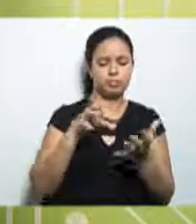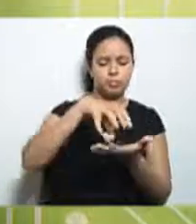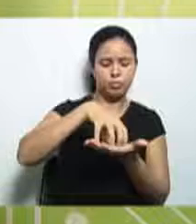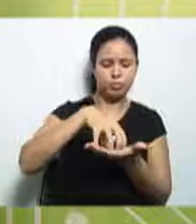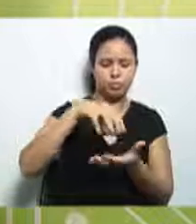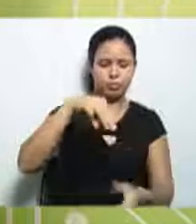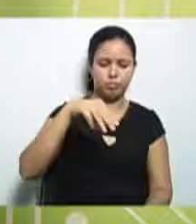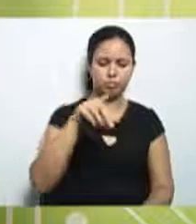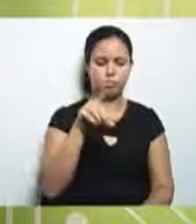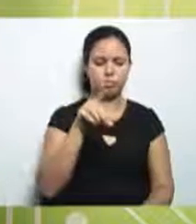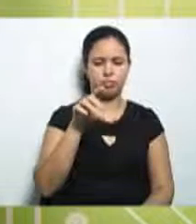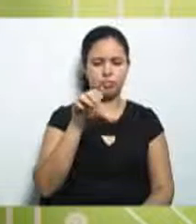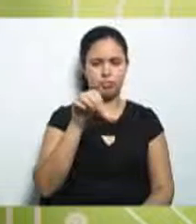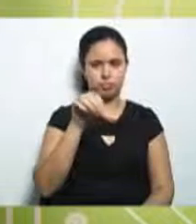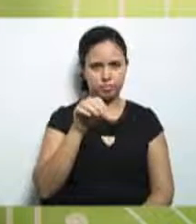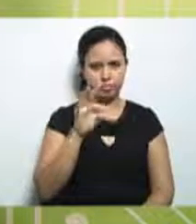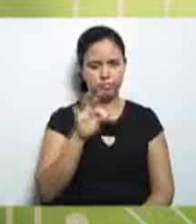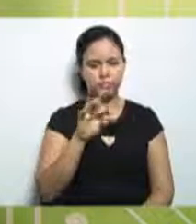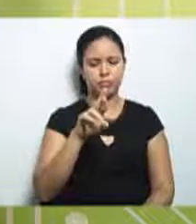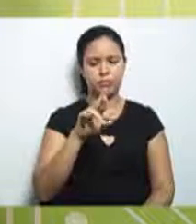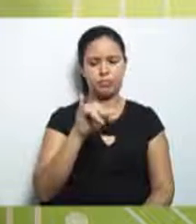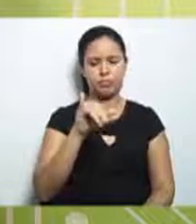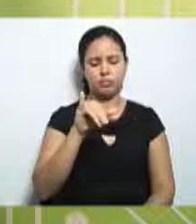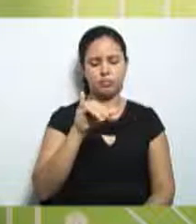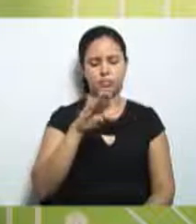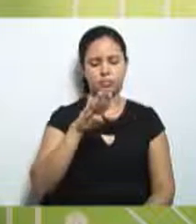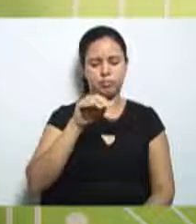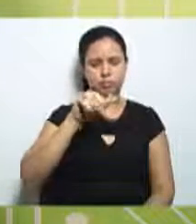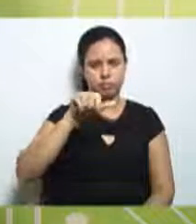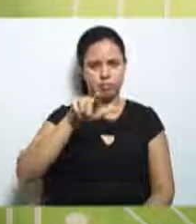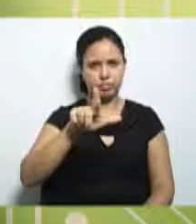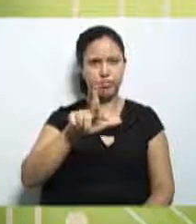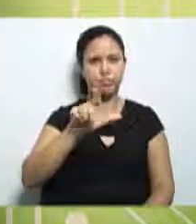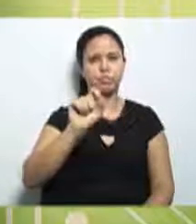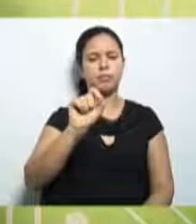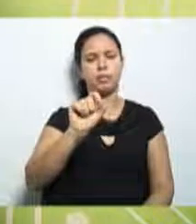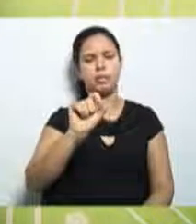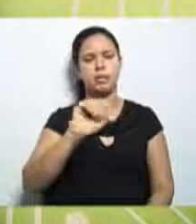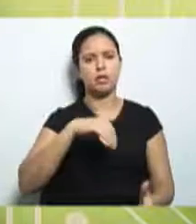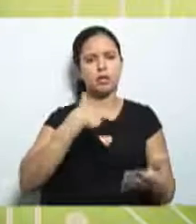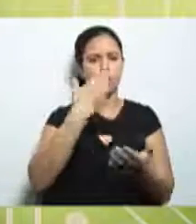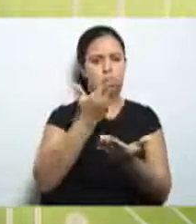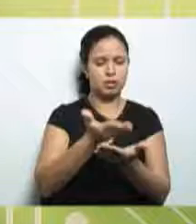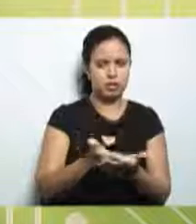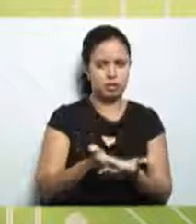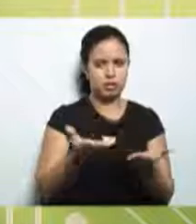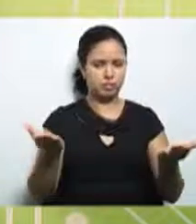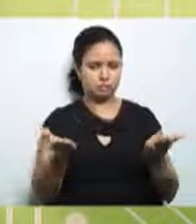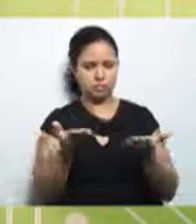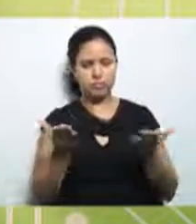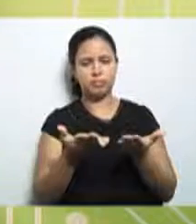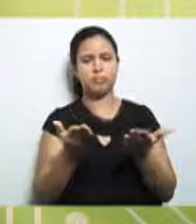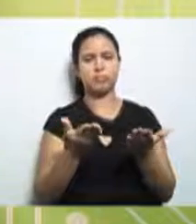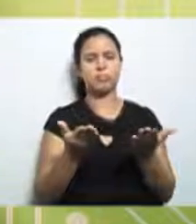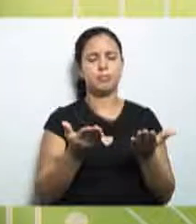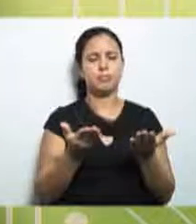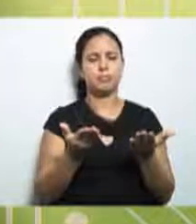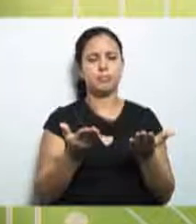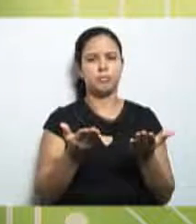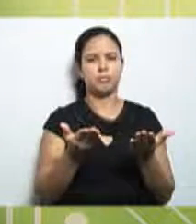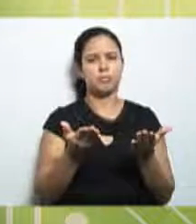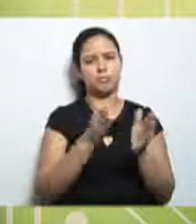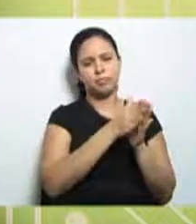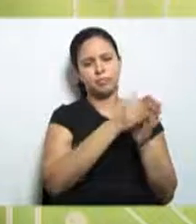momento em que esse modo de produção ele foi dominante na sociedade, até o modo de produção feudal. Como eu